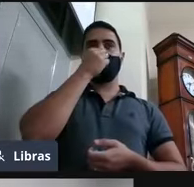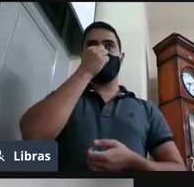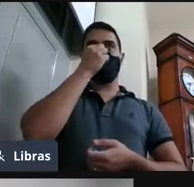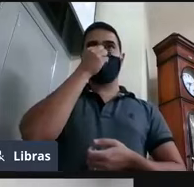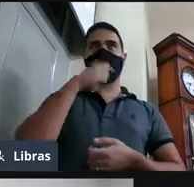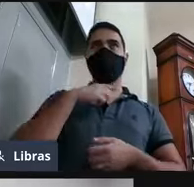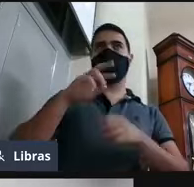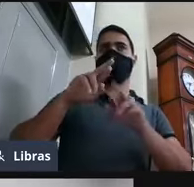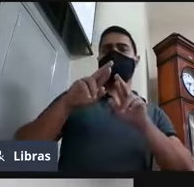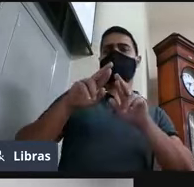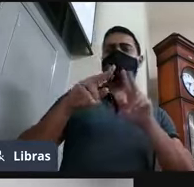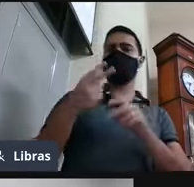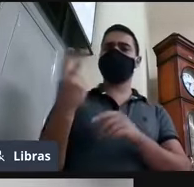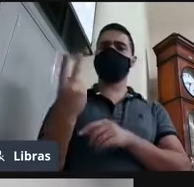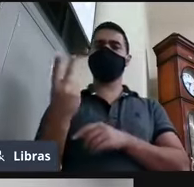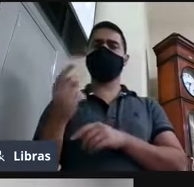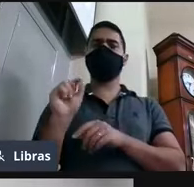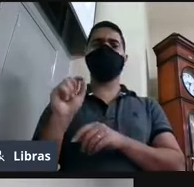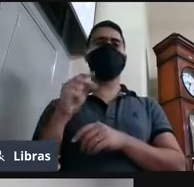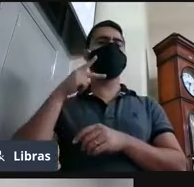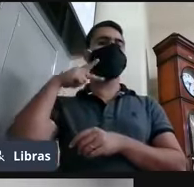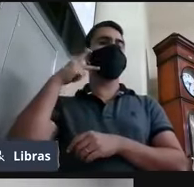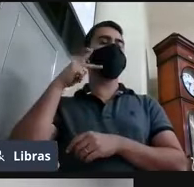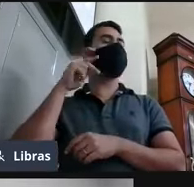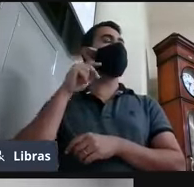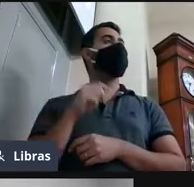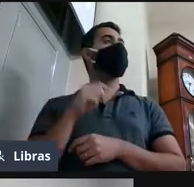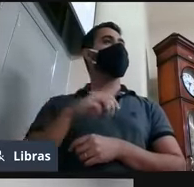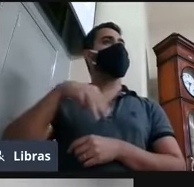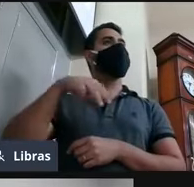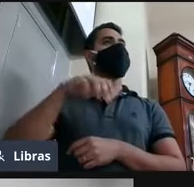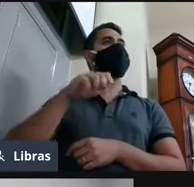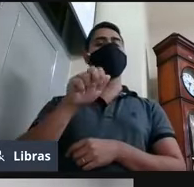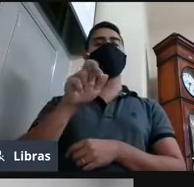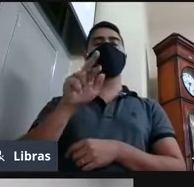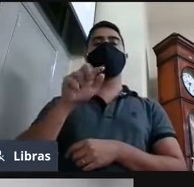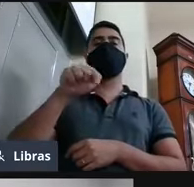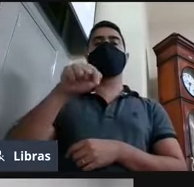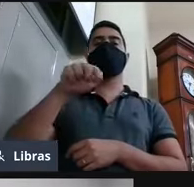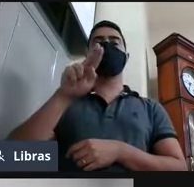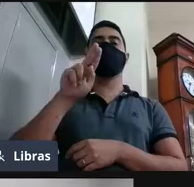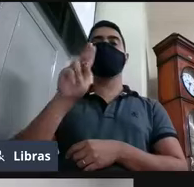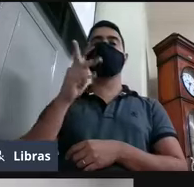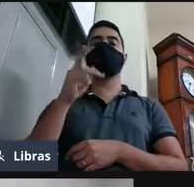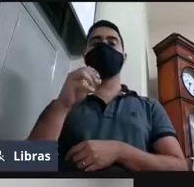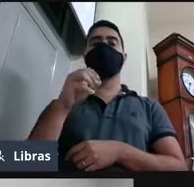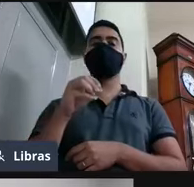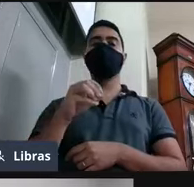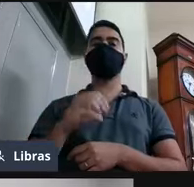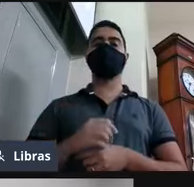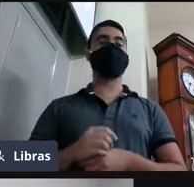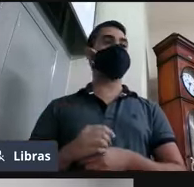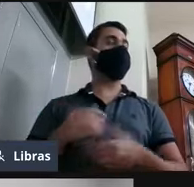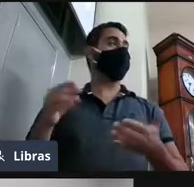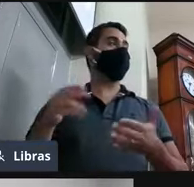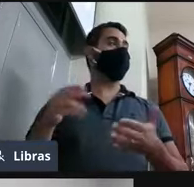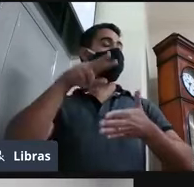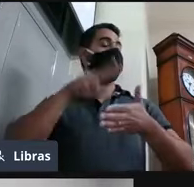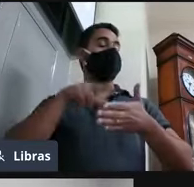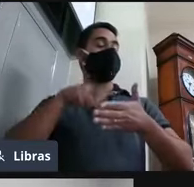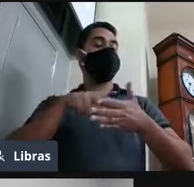divergindo de vocês, 2, o vereador membro Marquinho da Saúde. Então vamos lá. Agora eu vou ler o